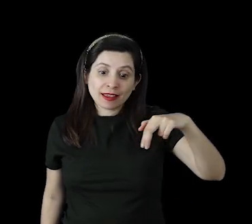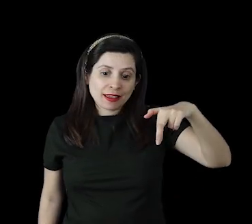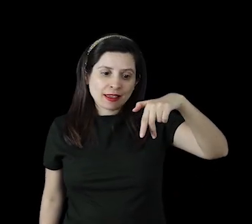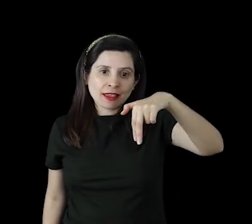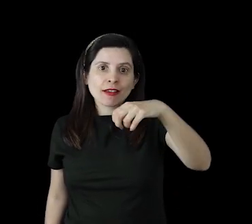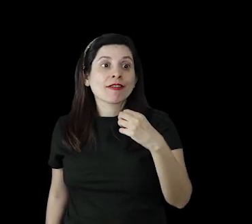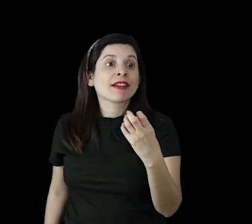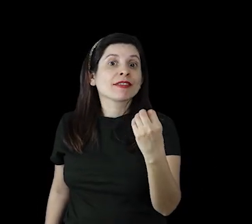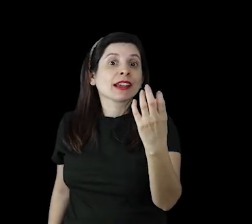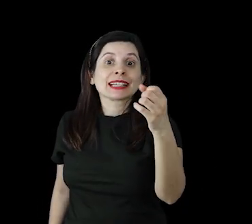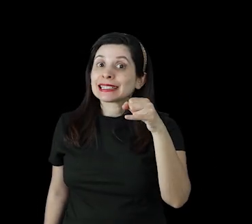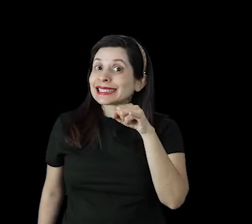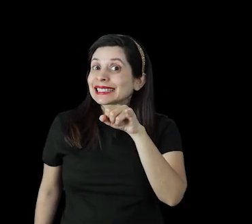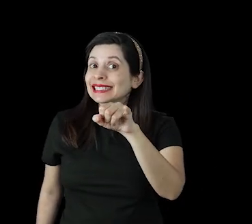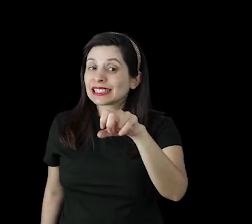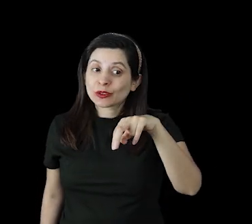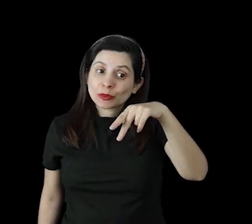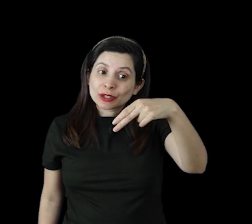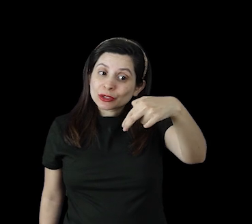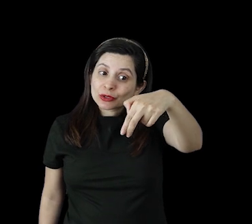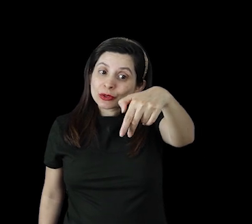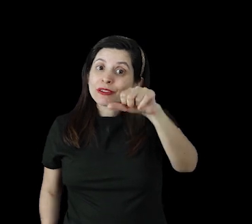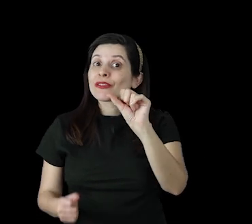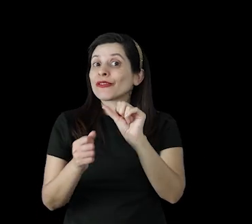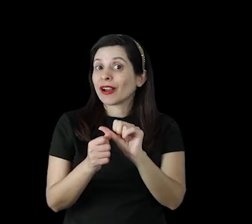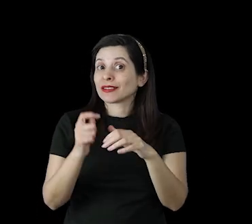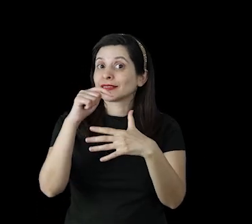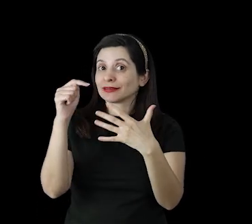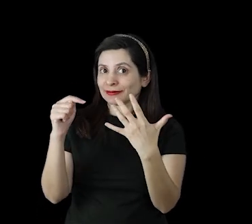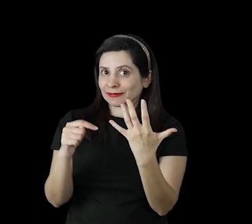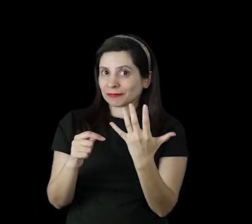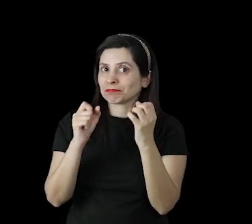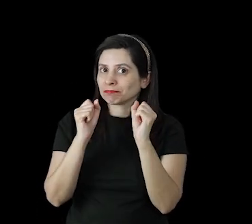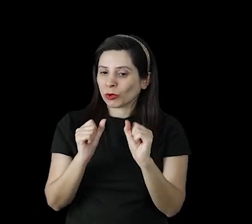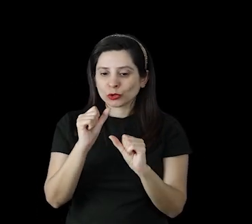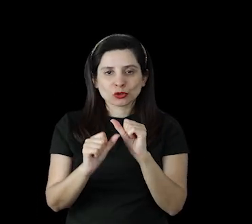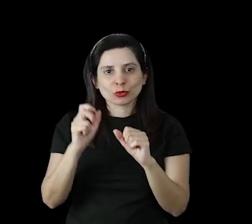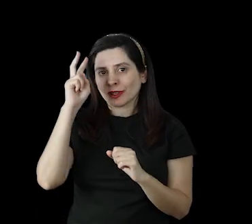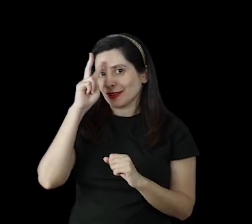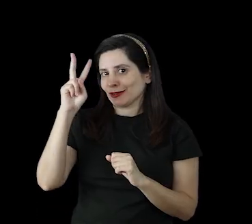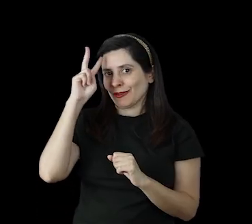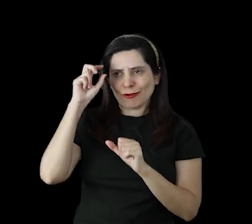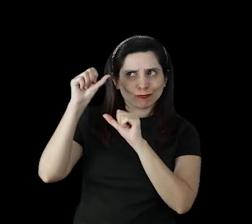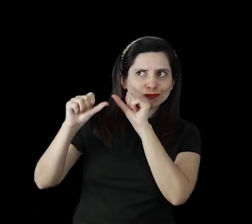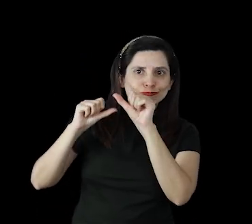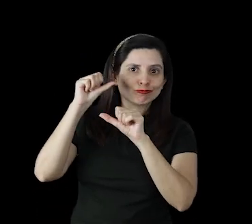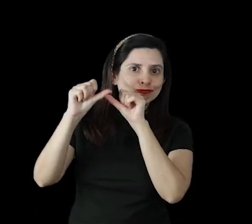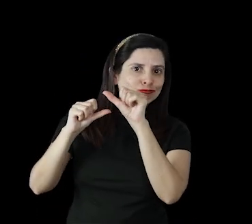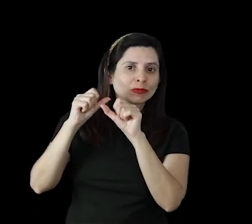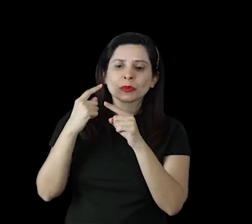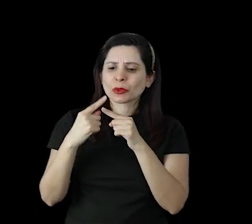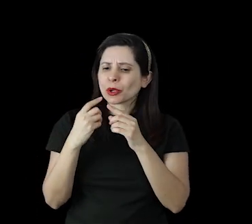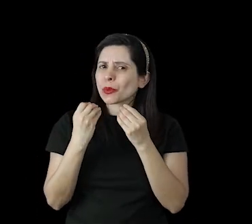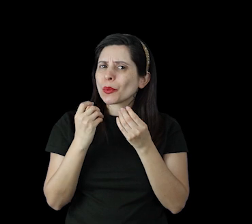uma viagem? E se meu personagem faz tal coisa?", né. Isso pode mudar totalmente a tua história. Por quê? Porque inicialmente